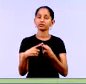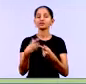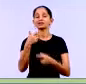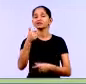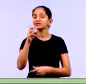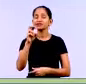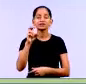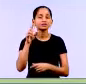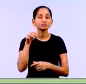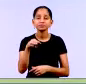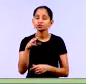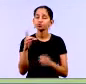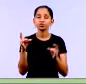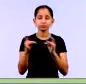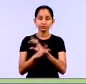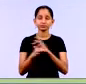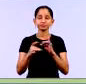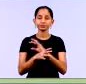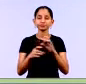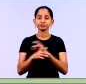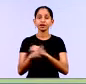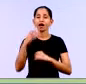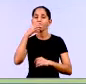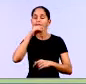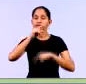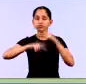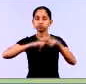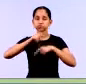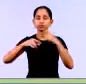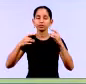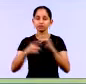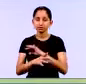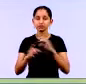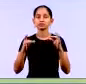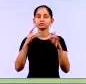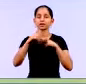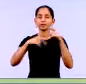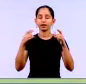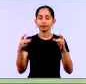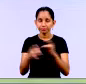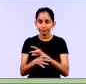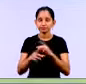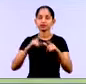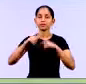15 minutos para serem fabricados. Então, corresponde a 0,25.